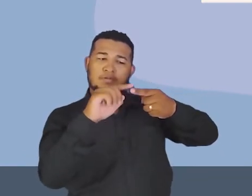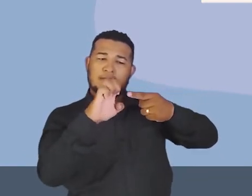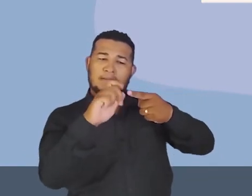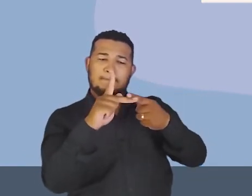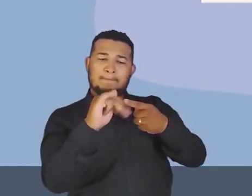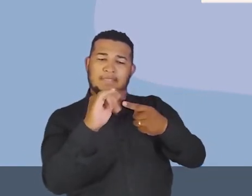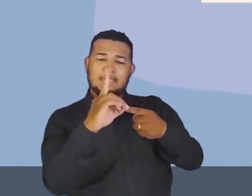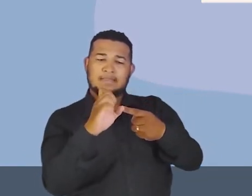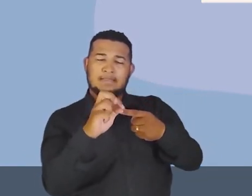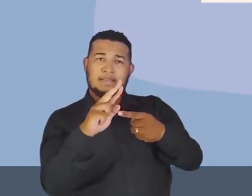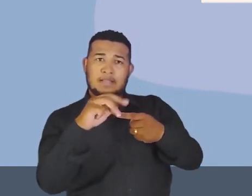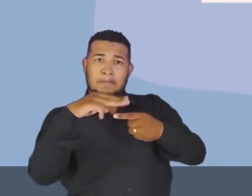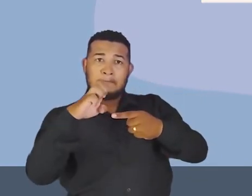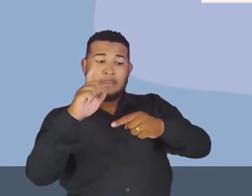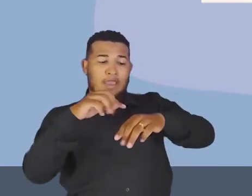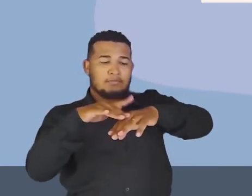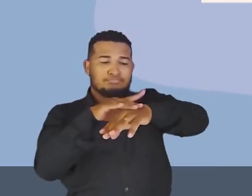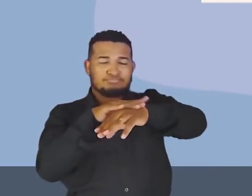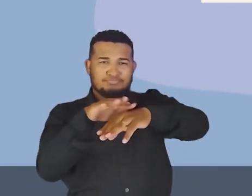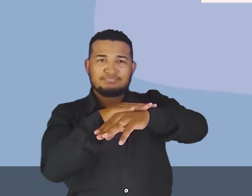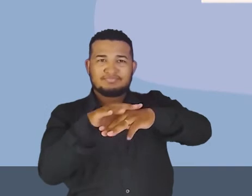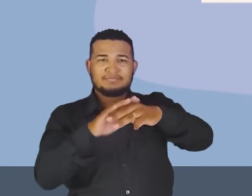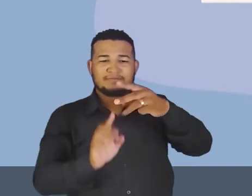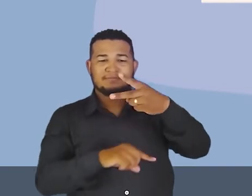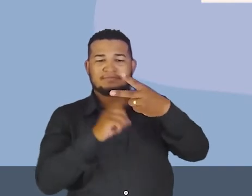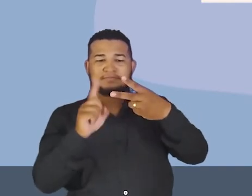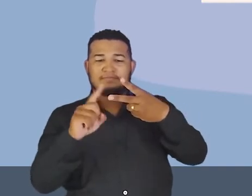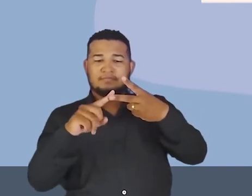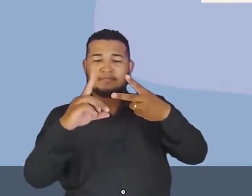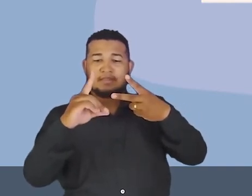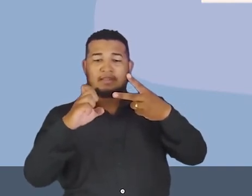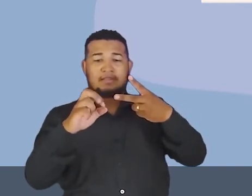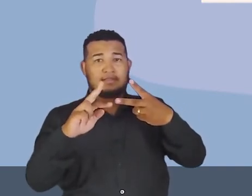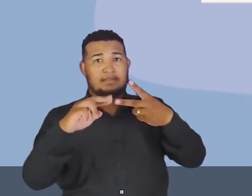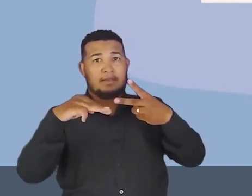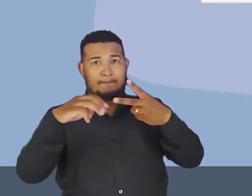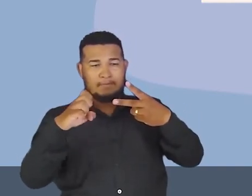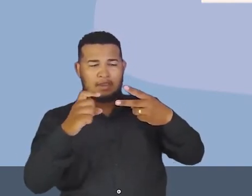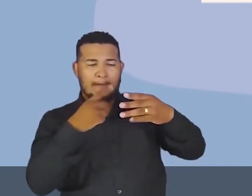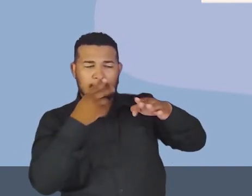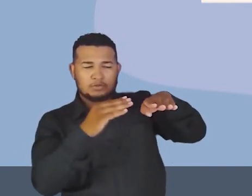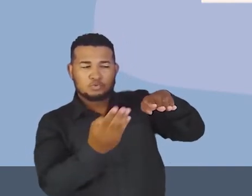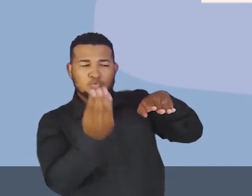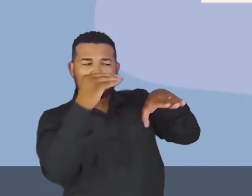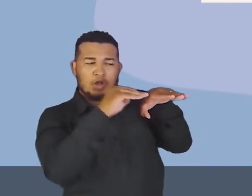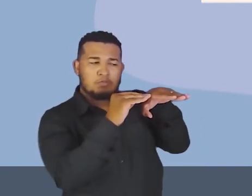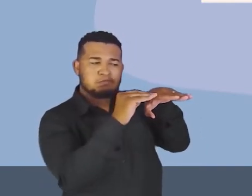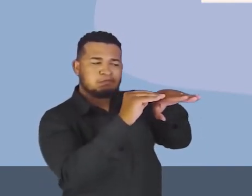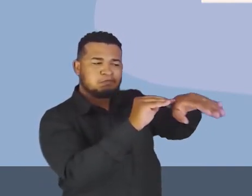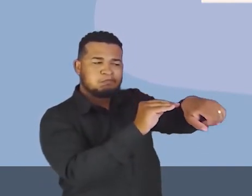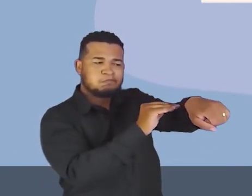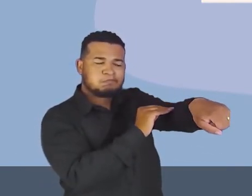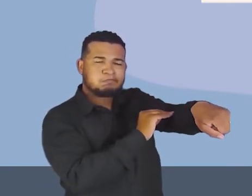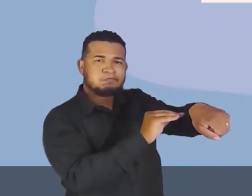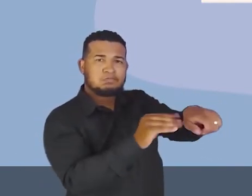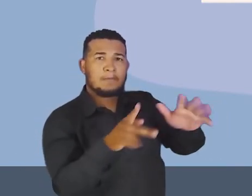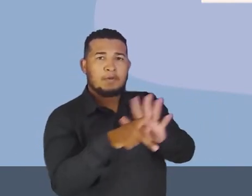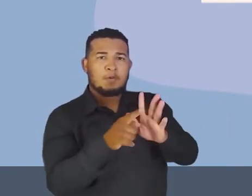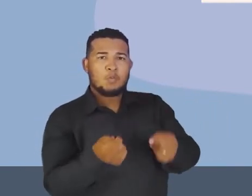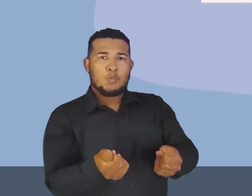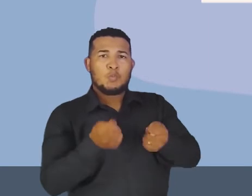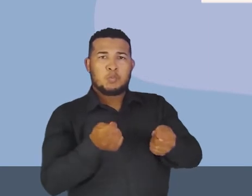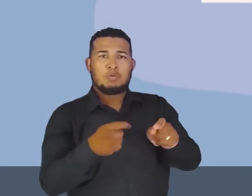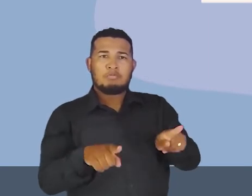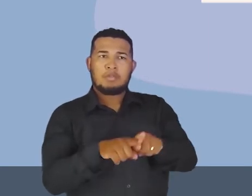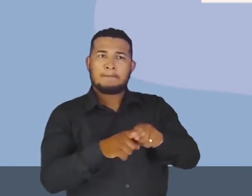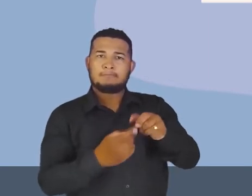A epiderme, que é considerado tecido epitelial, nós temos a derme, que é um tecido de sustentação,